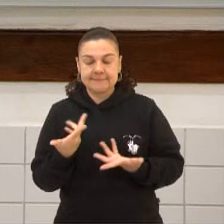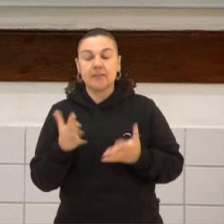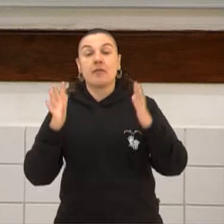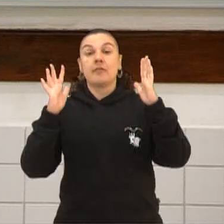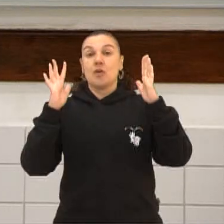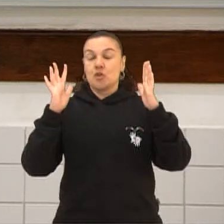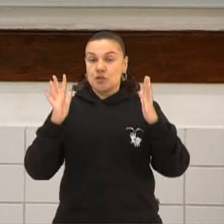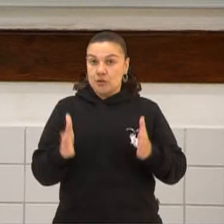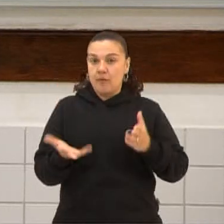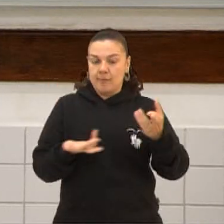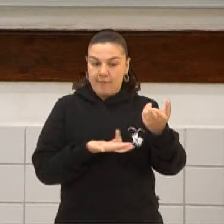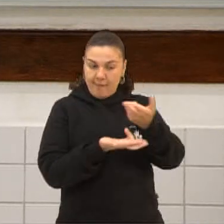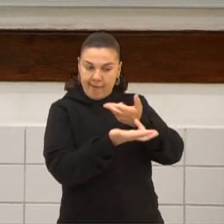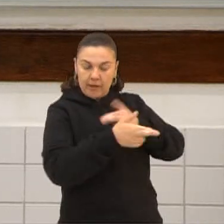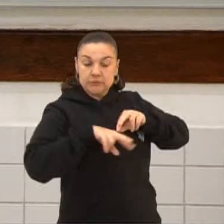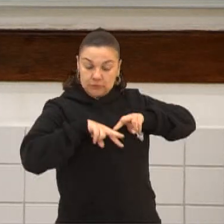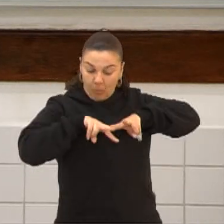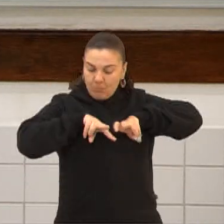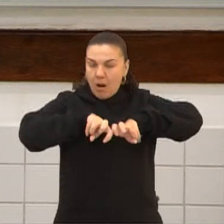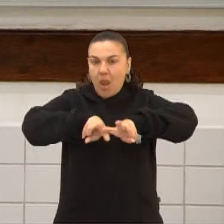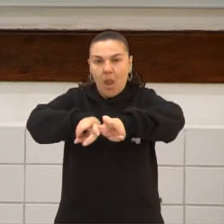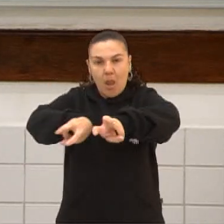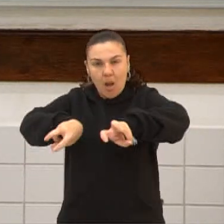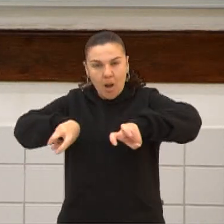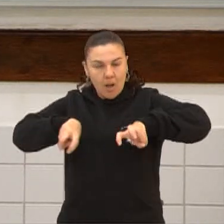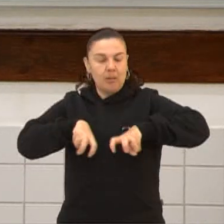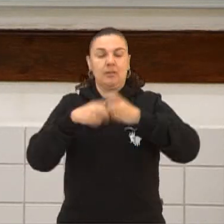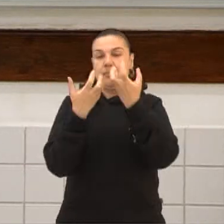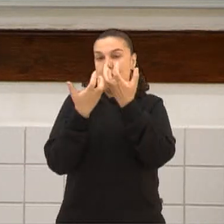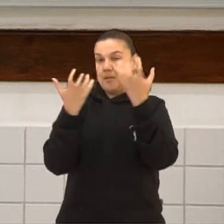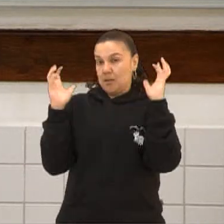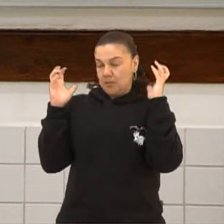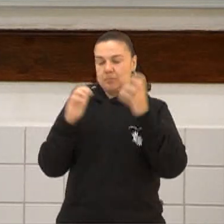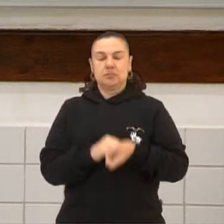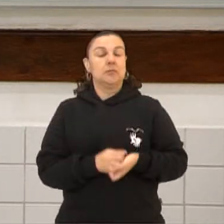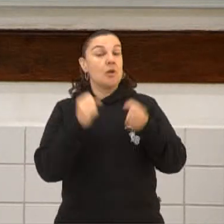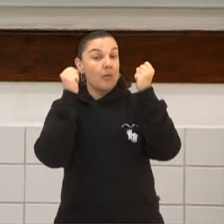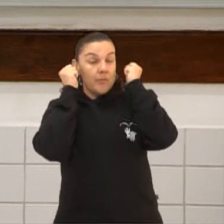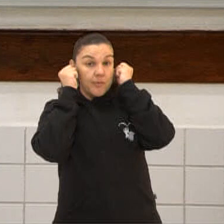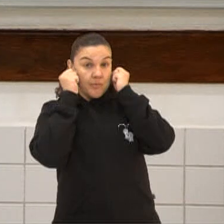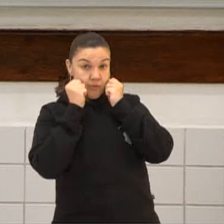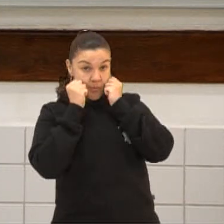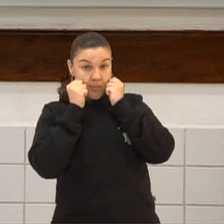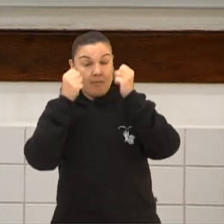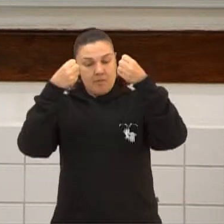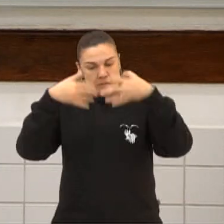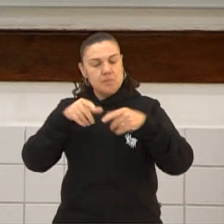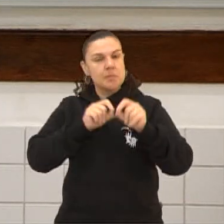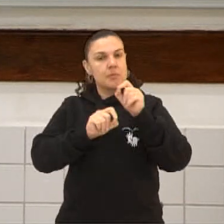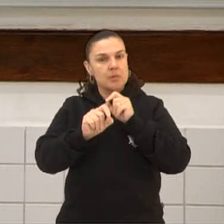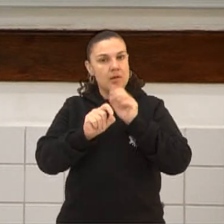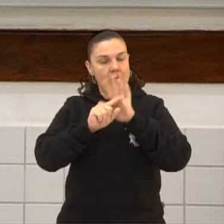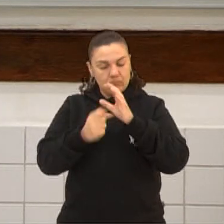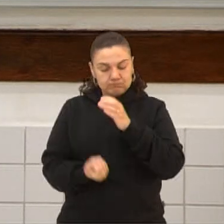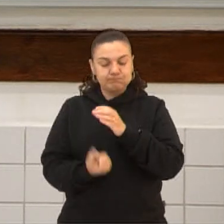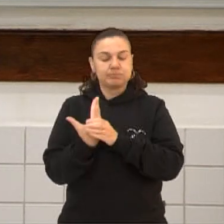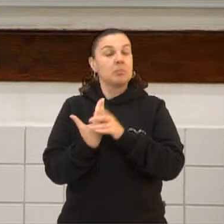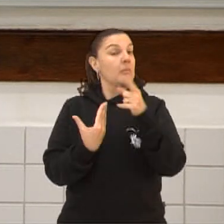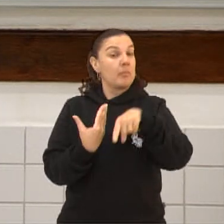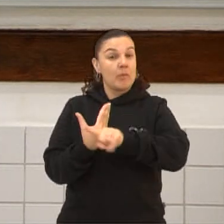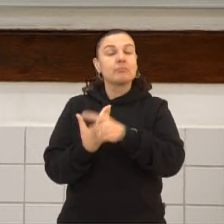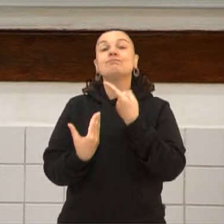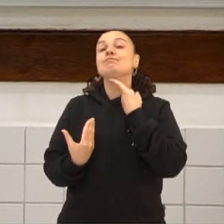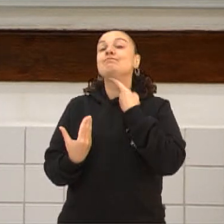relaciona com essa nossa relação exploratória com a natureza. De acordo com Schopenhauer, a gente poderia interpretar que isso é a manifestação da